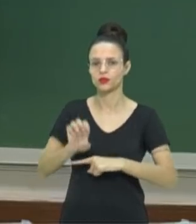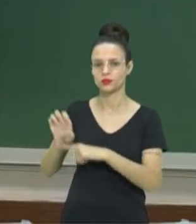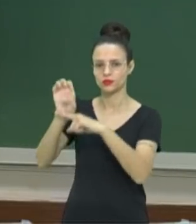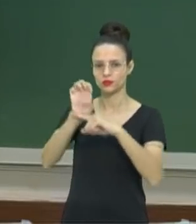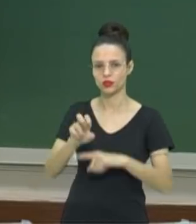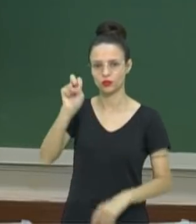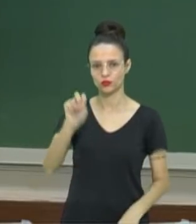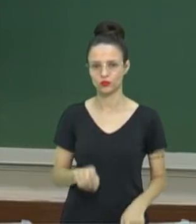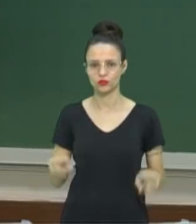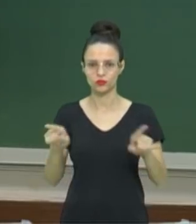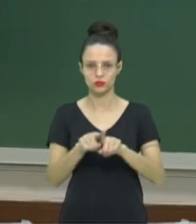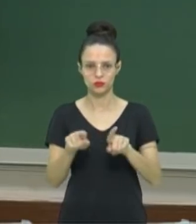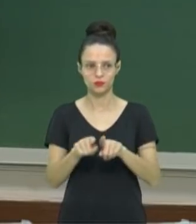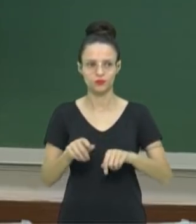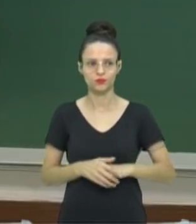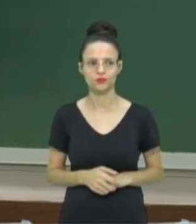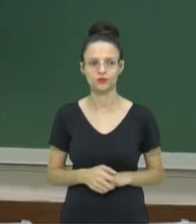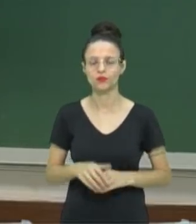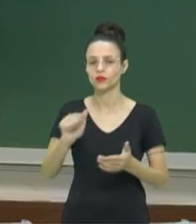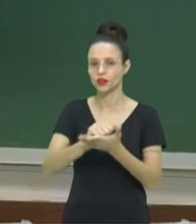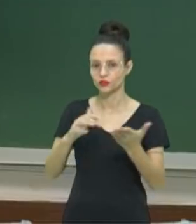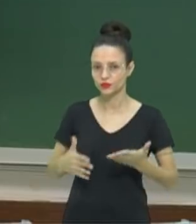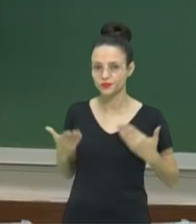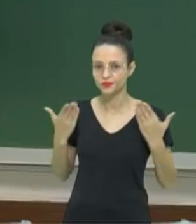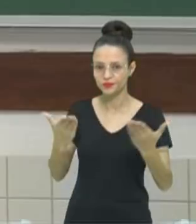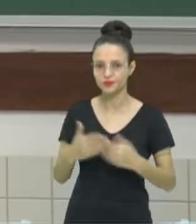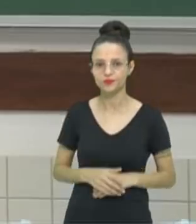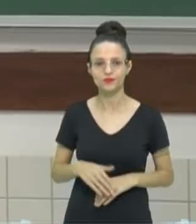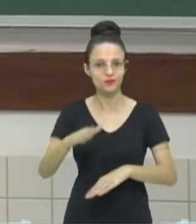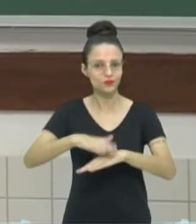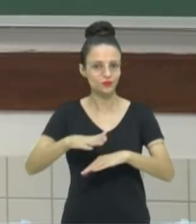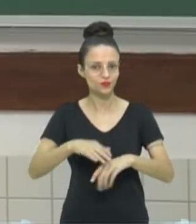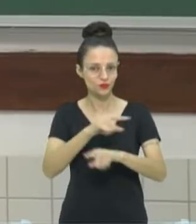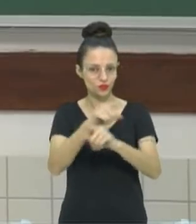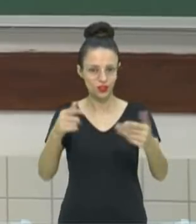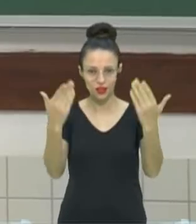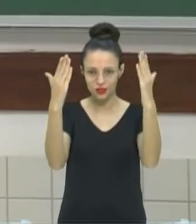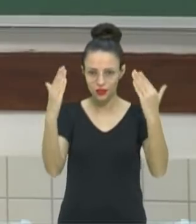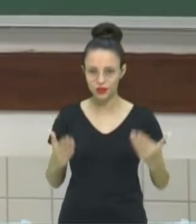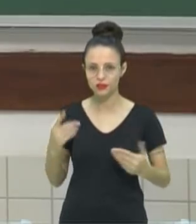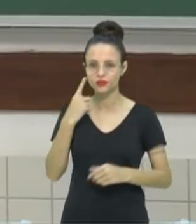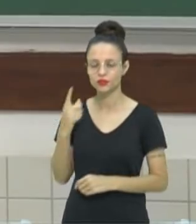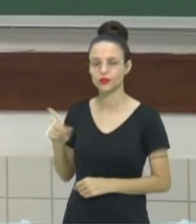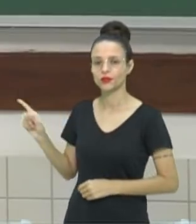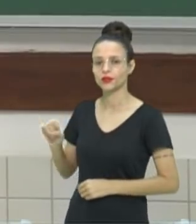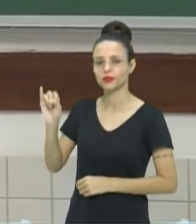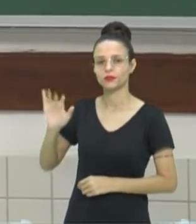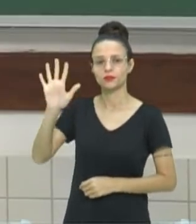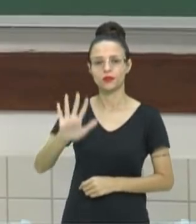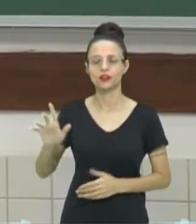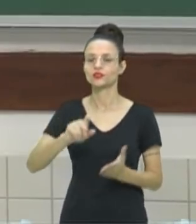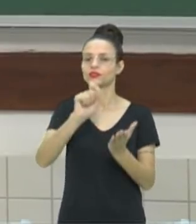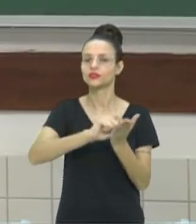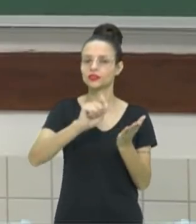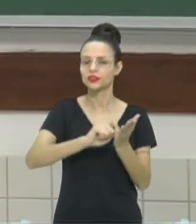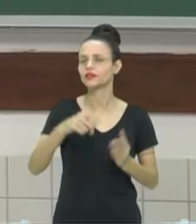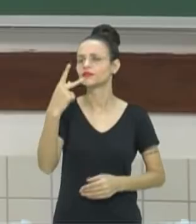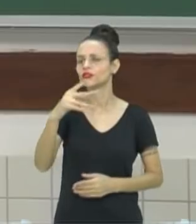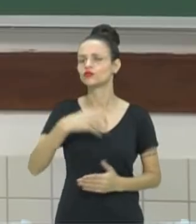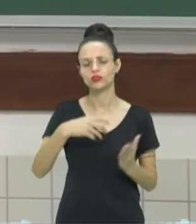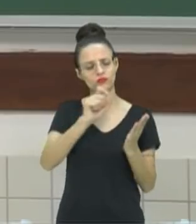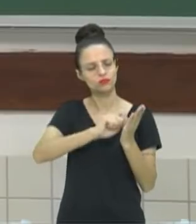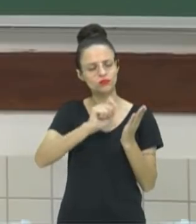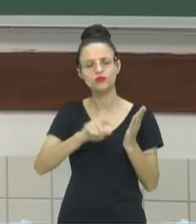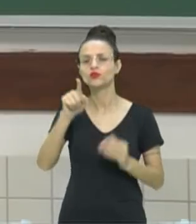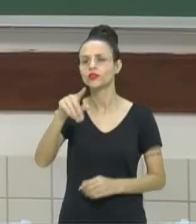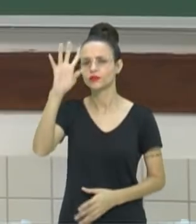região sul também. Então, atividadezinha ali. Agora são vocês que fazem a análise da imagem que está ali e escrevem com as palavras de vocês o